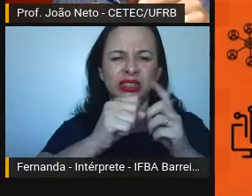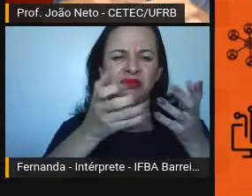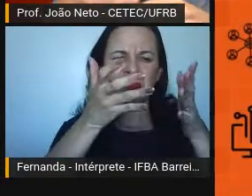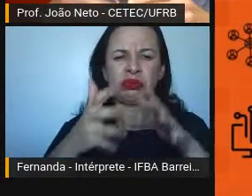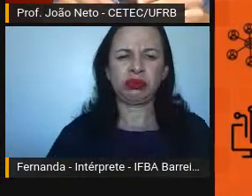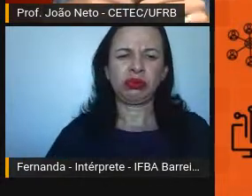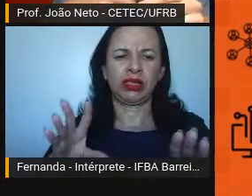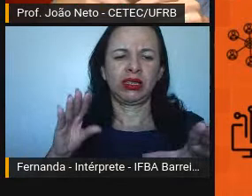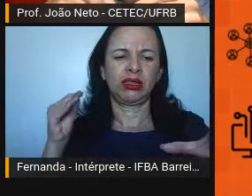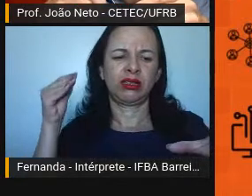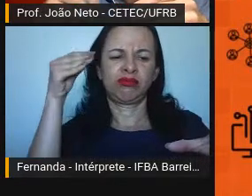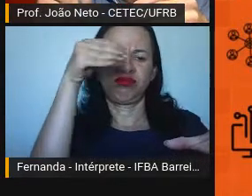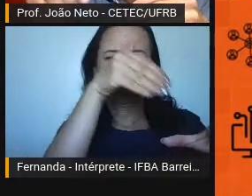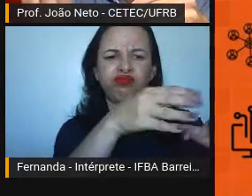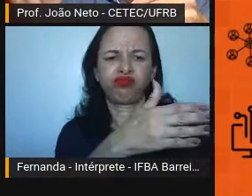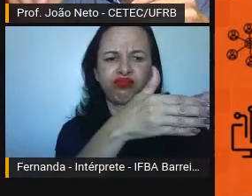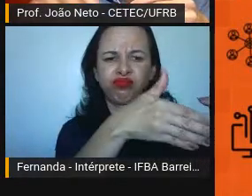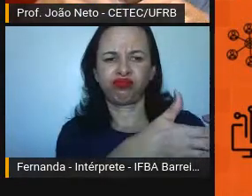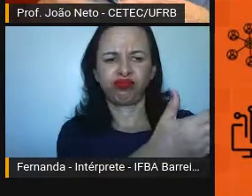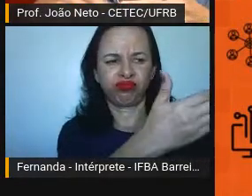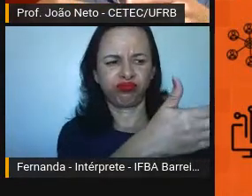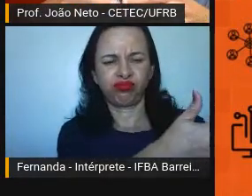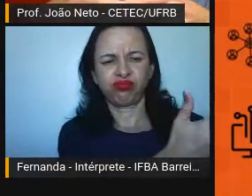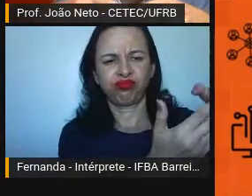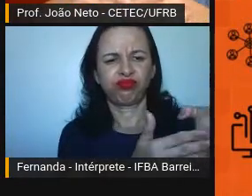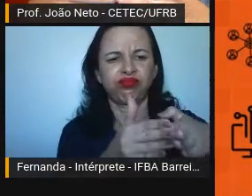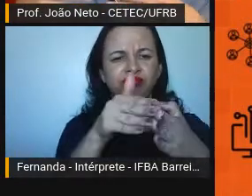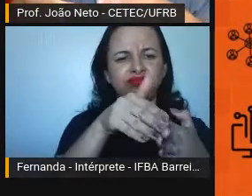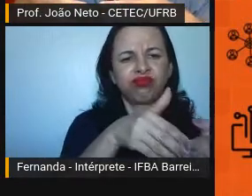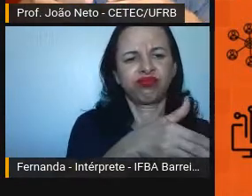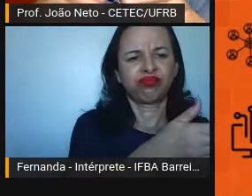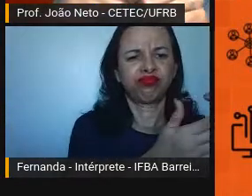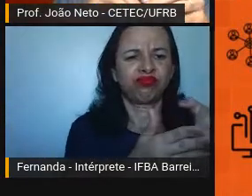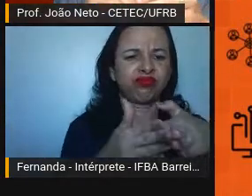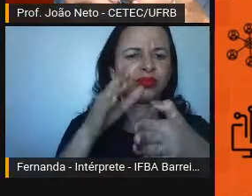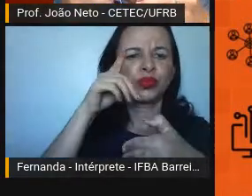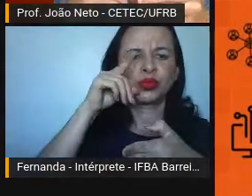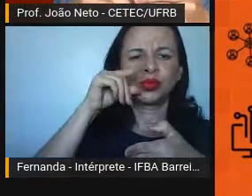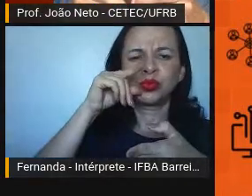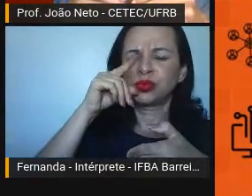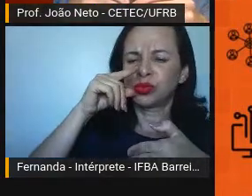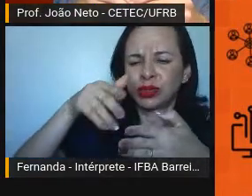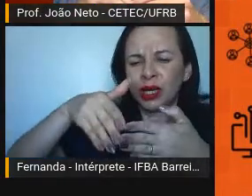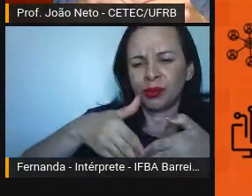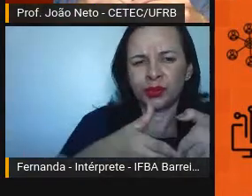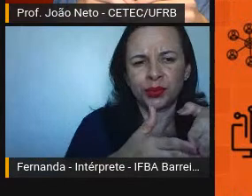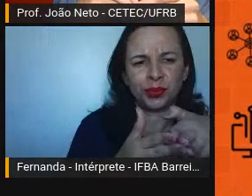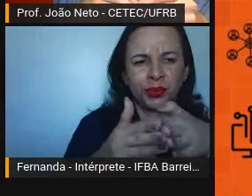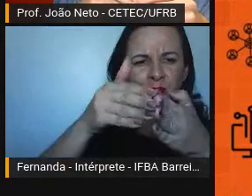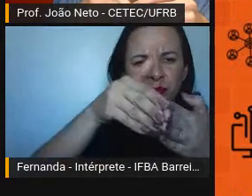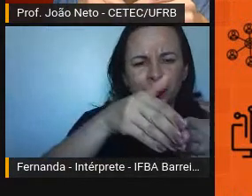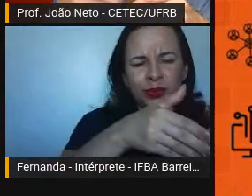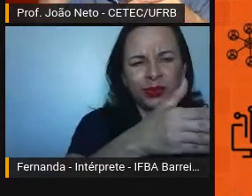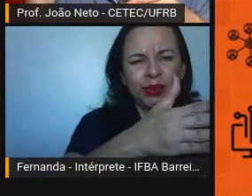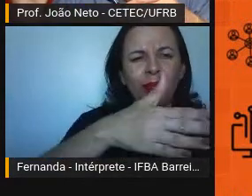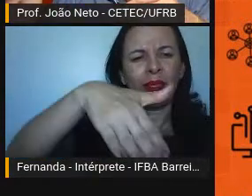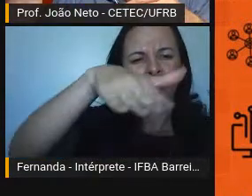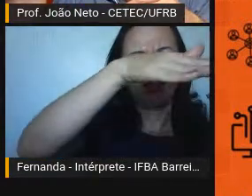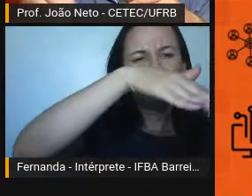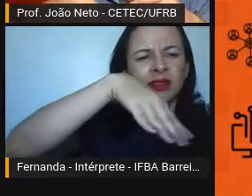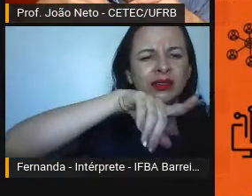colocava nesses Barcos e esses barcos ficavam vagando pelos Rios em alguns pontos os cidadãos da cidade